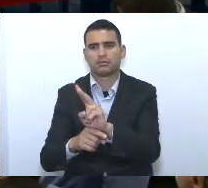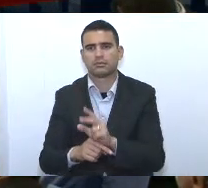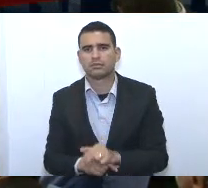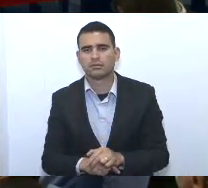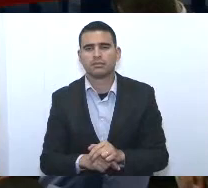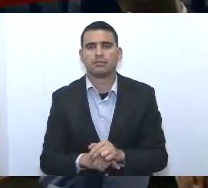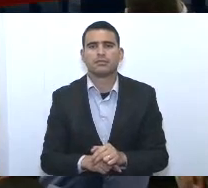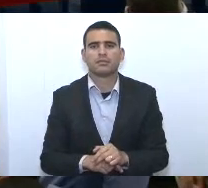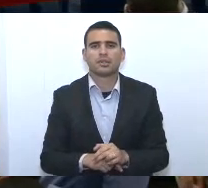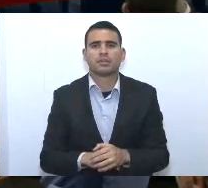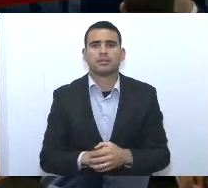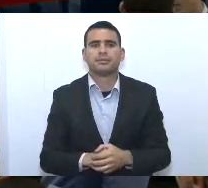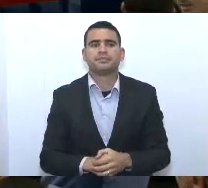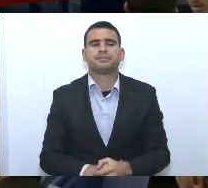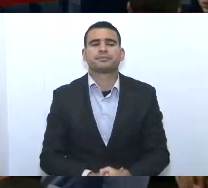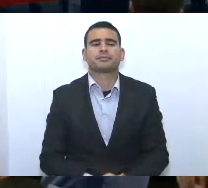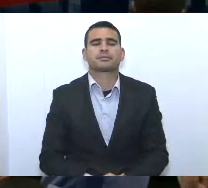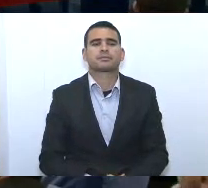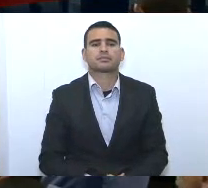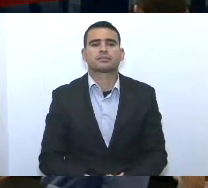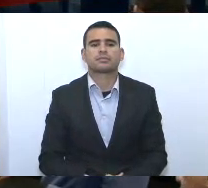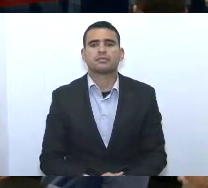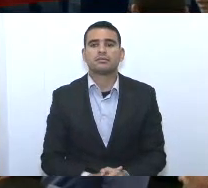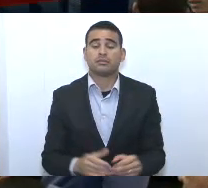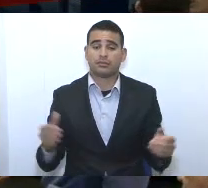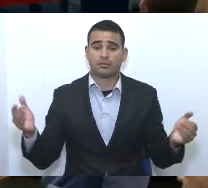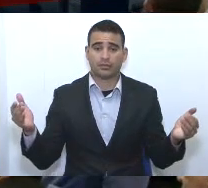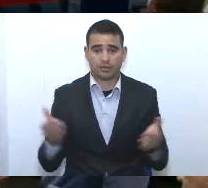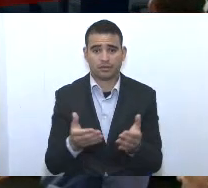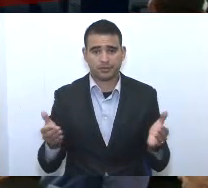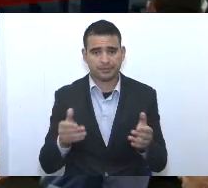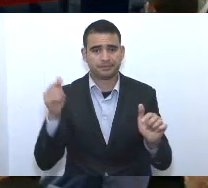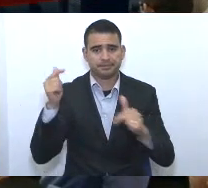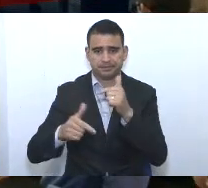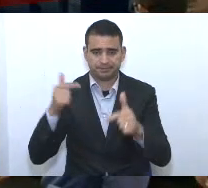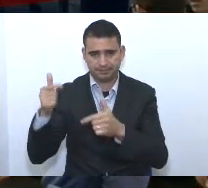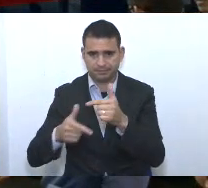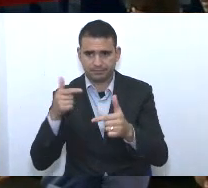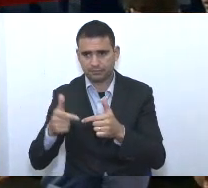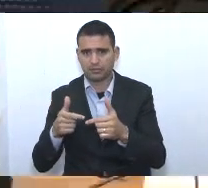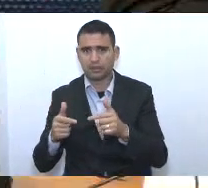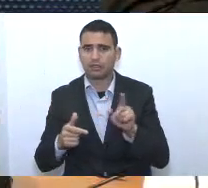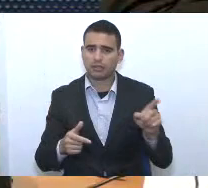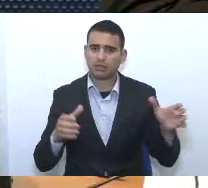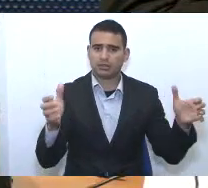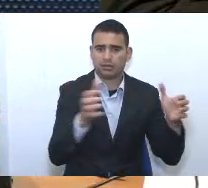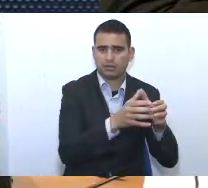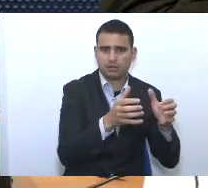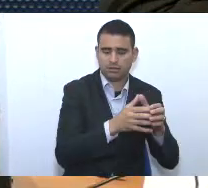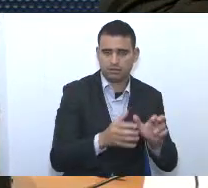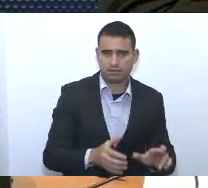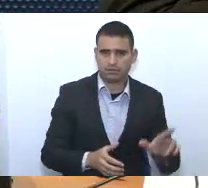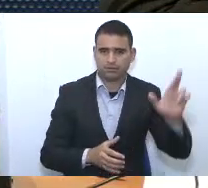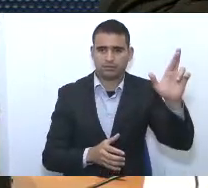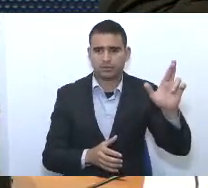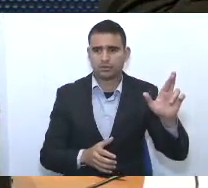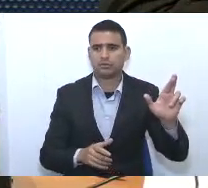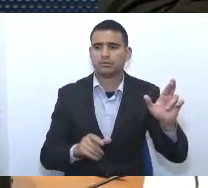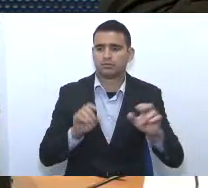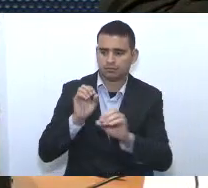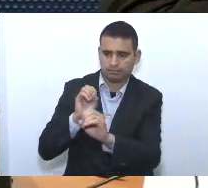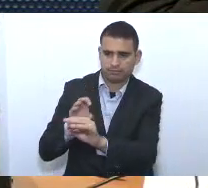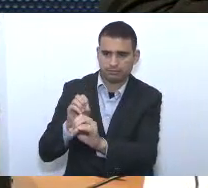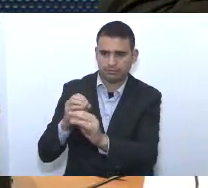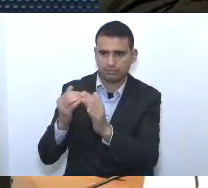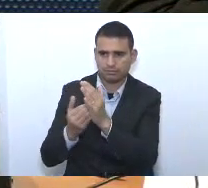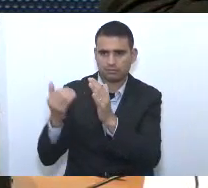Ainda no Departamento de Assuntos Trabalhistas, como sua responsabilidade, colaborar na capacitação